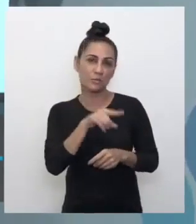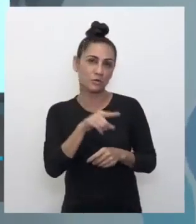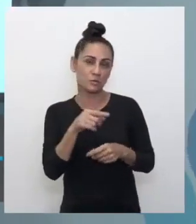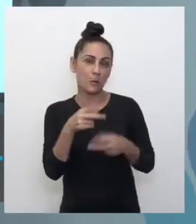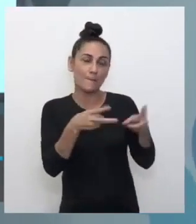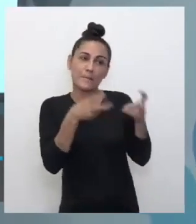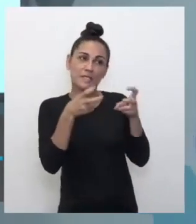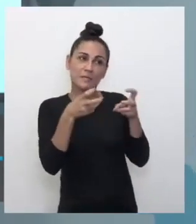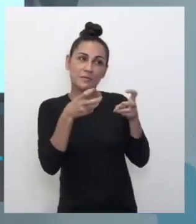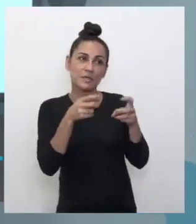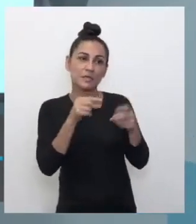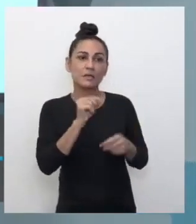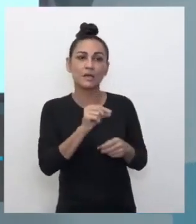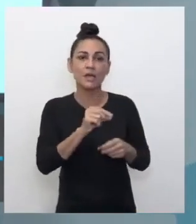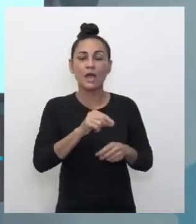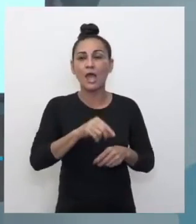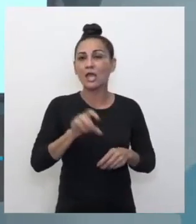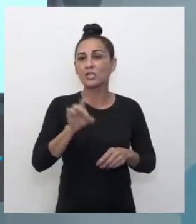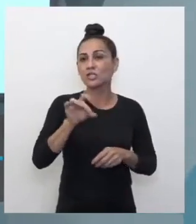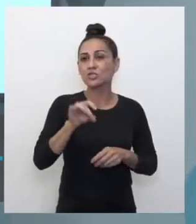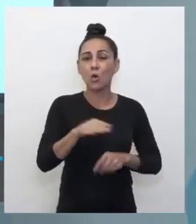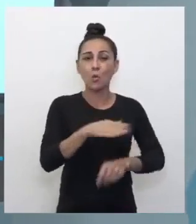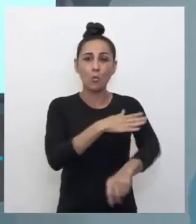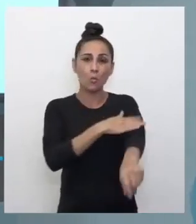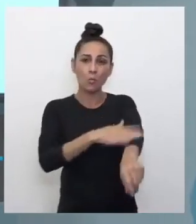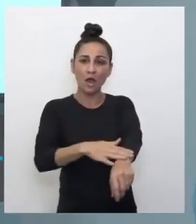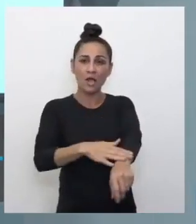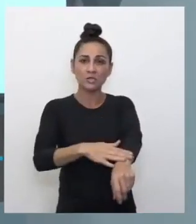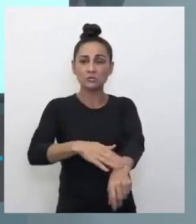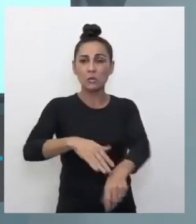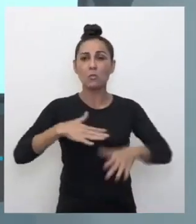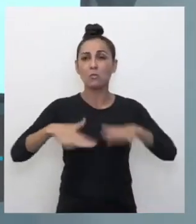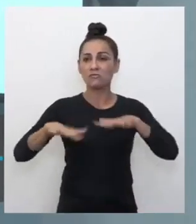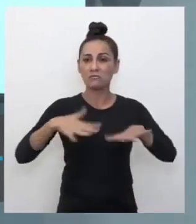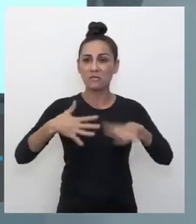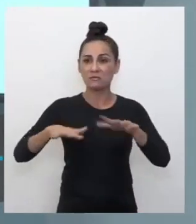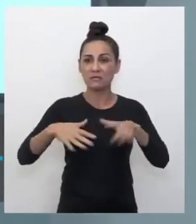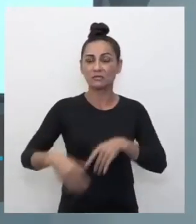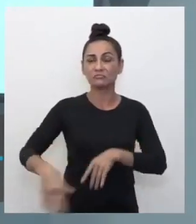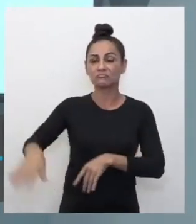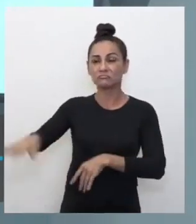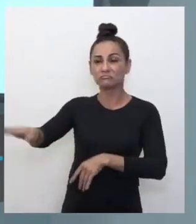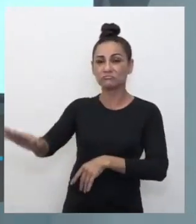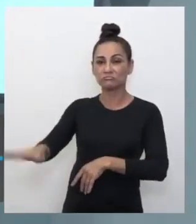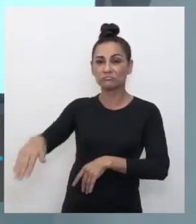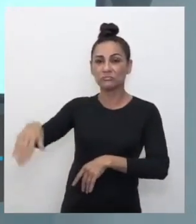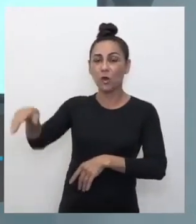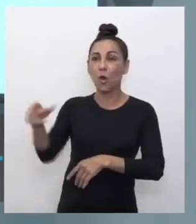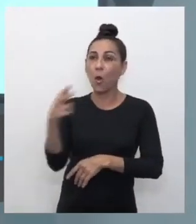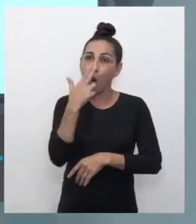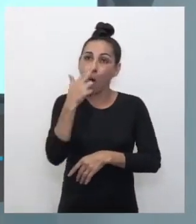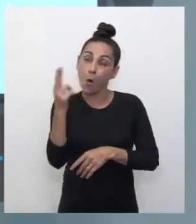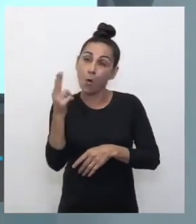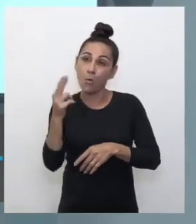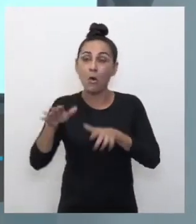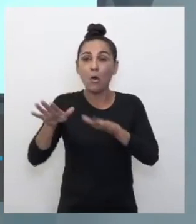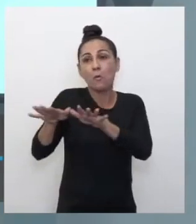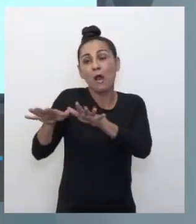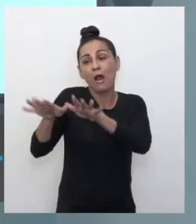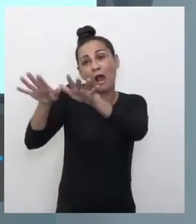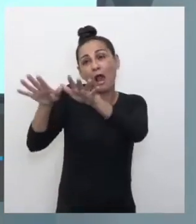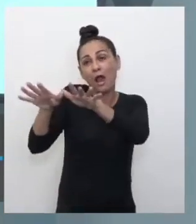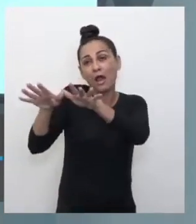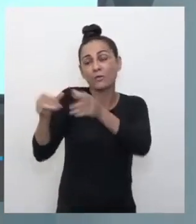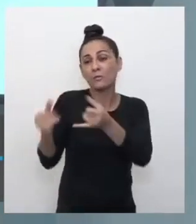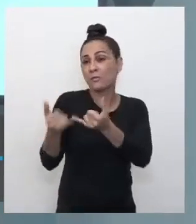aqui, né, é um braço só fazendo assim. Mas eu posso achar que é o braço de uma ave voando, eu posso achar